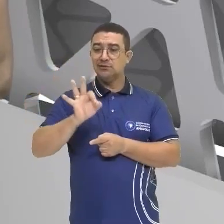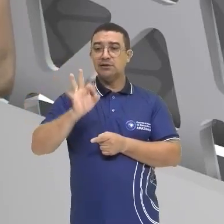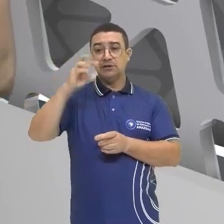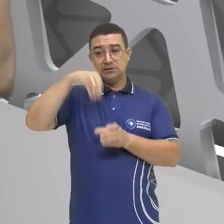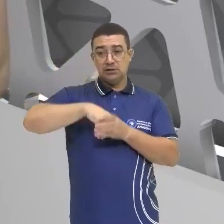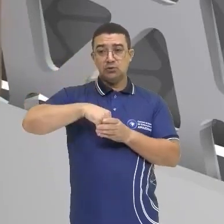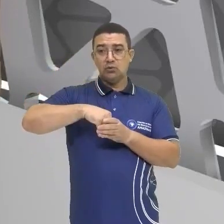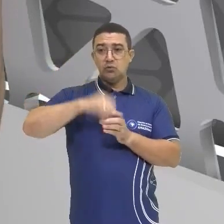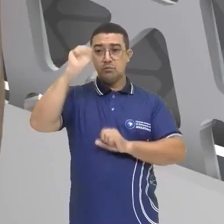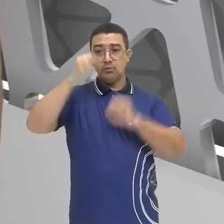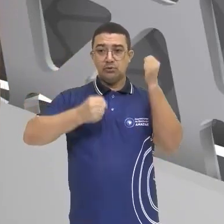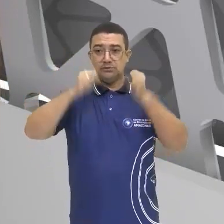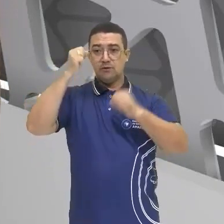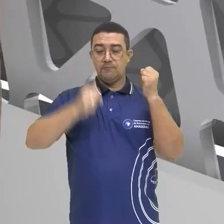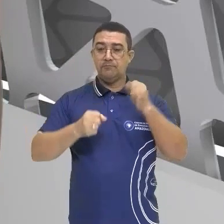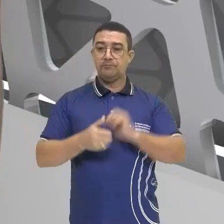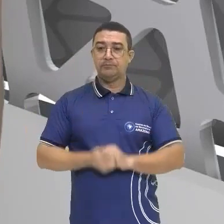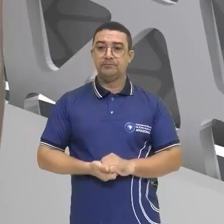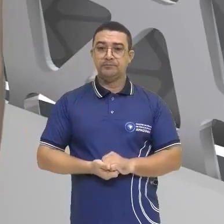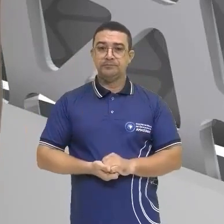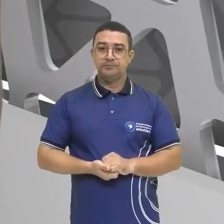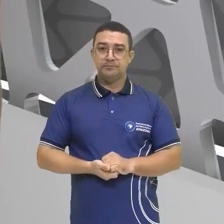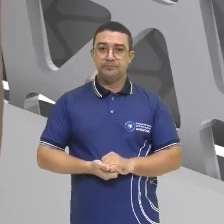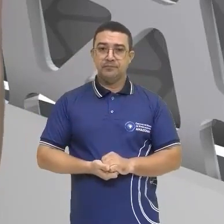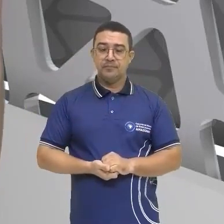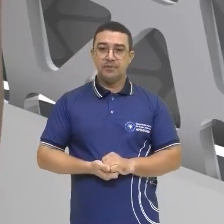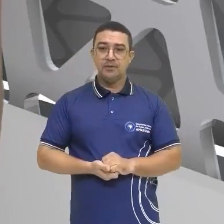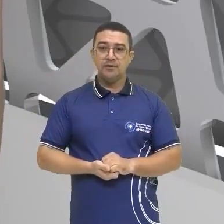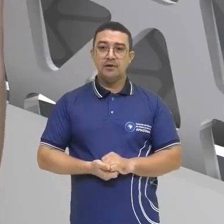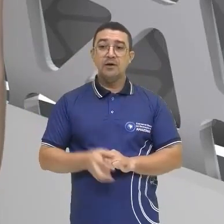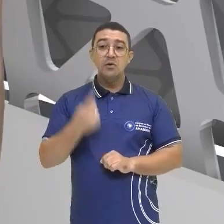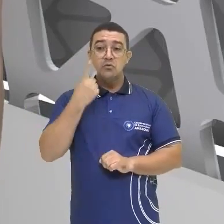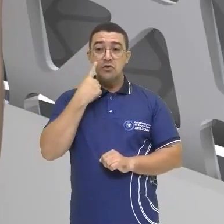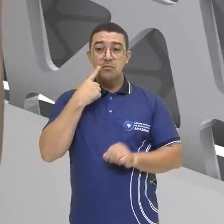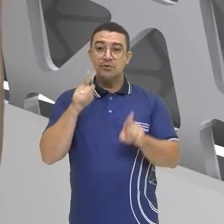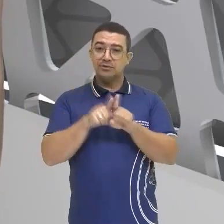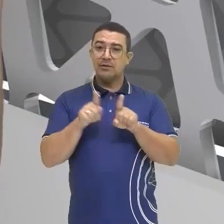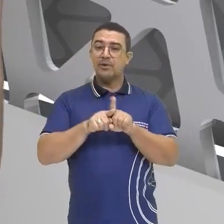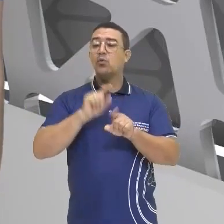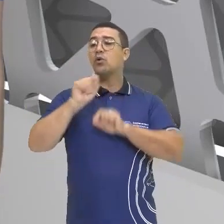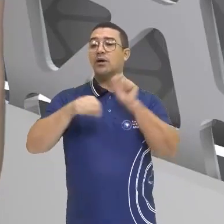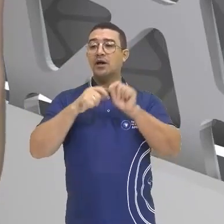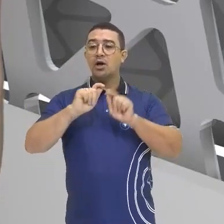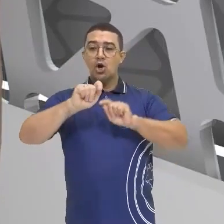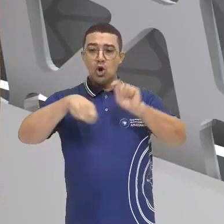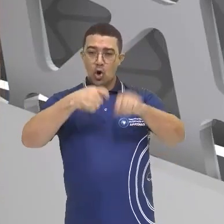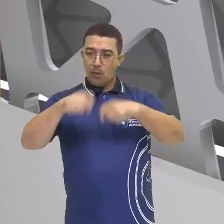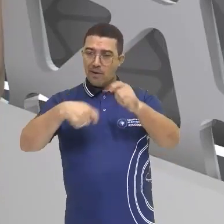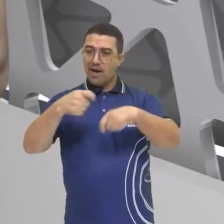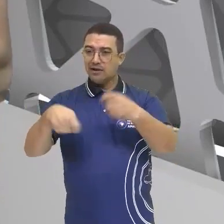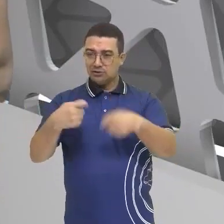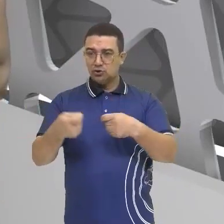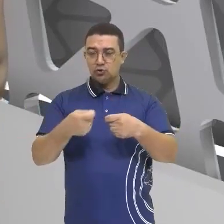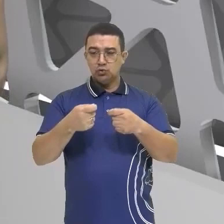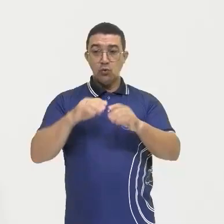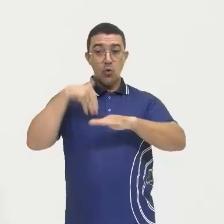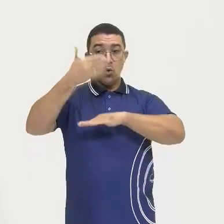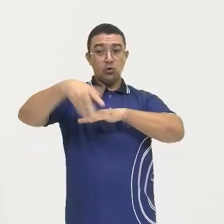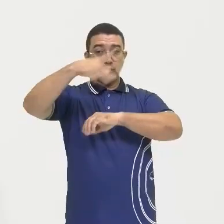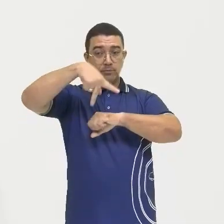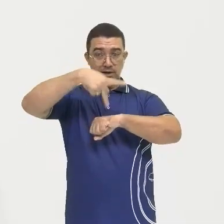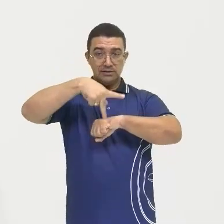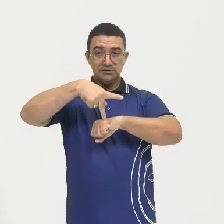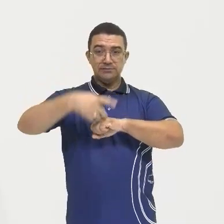Industrial. Tudo bem? E nós vimos também sobre comércio internacional. Vamos lá? Olha só,